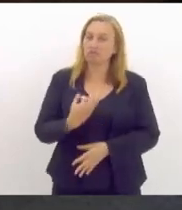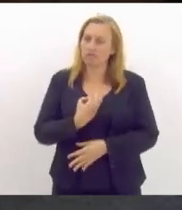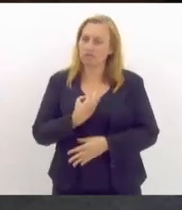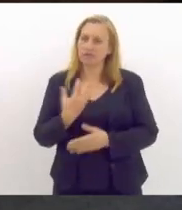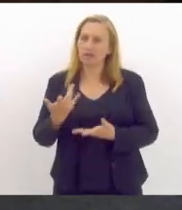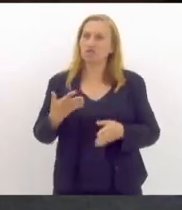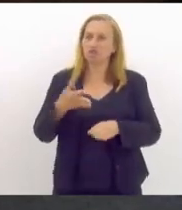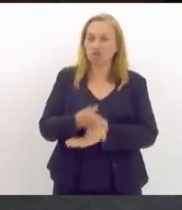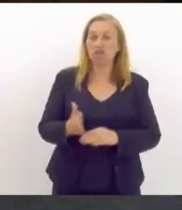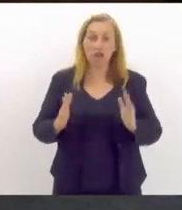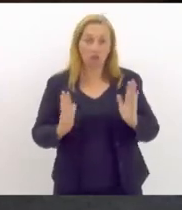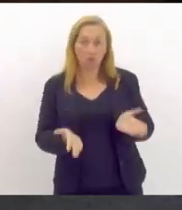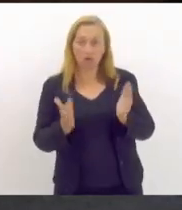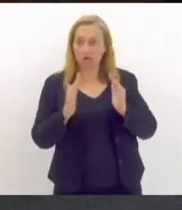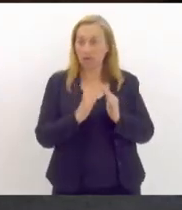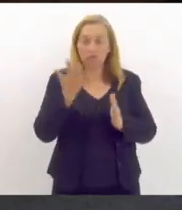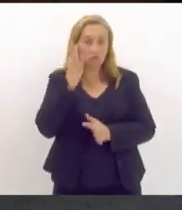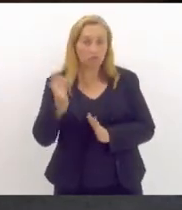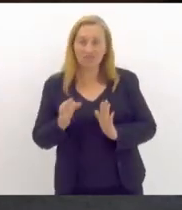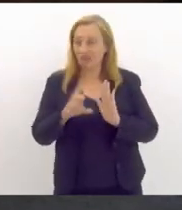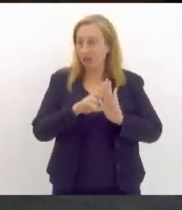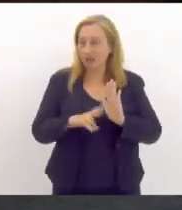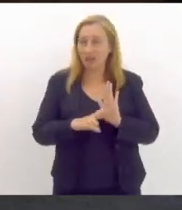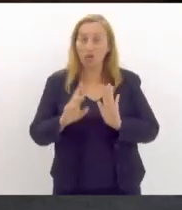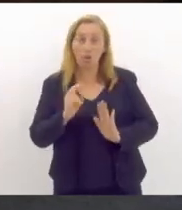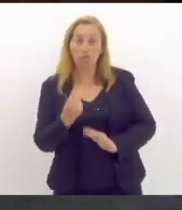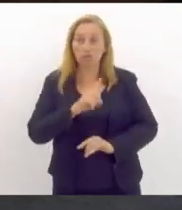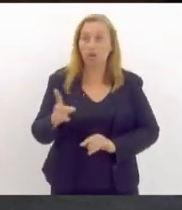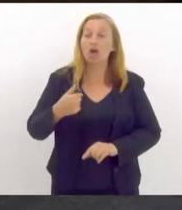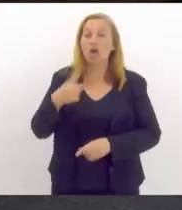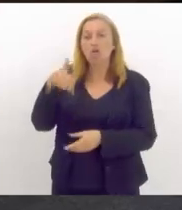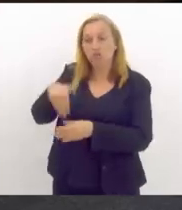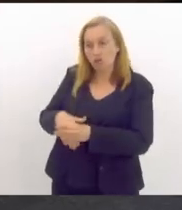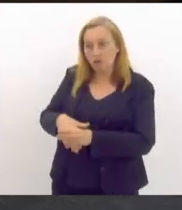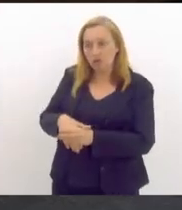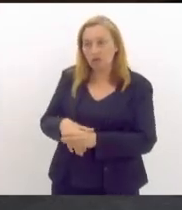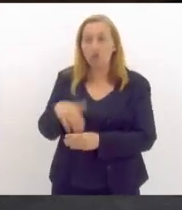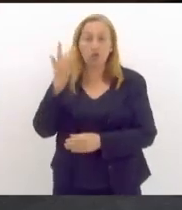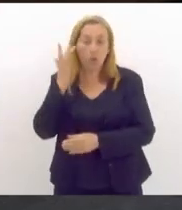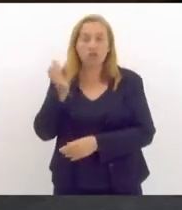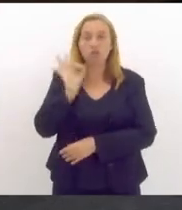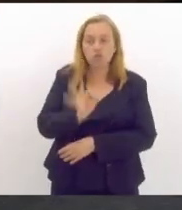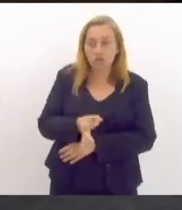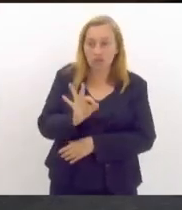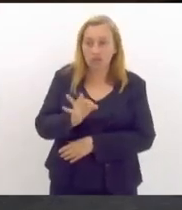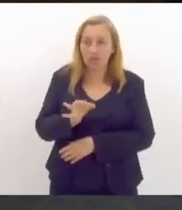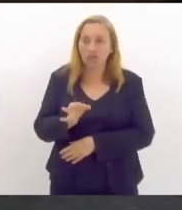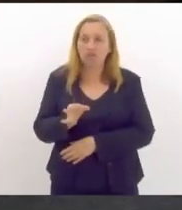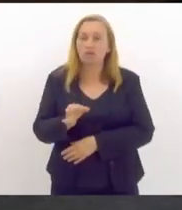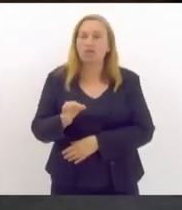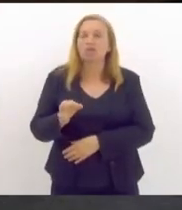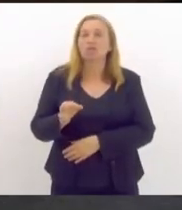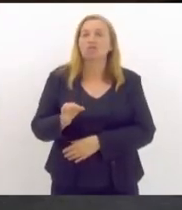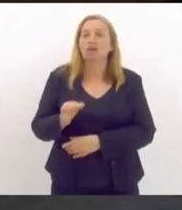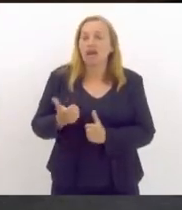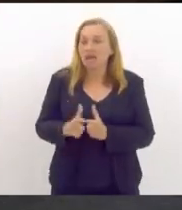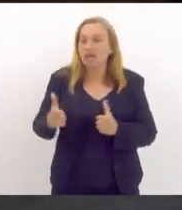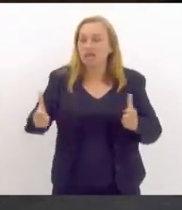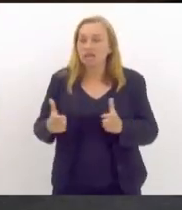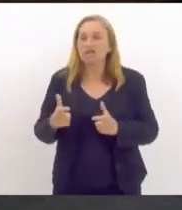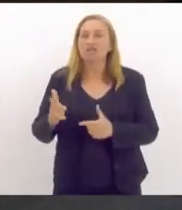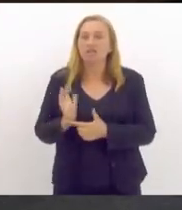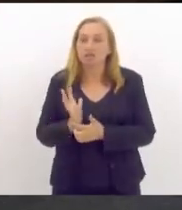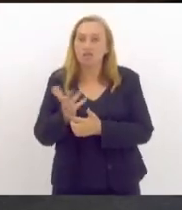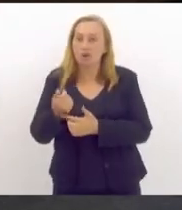tô chegando na casa agora não sei se existe alguma regra ou não para isso eu vou votar de acordo com o que eu acho certo e o que o tamanho a dimensão desse